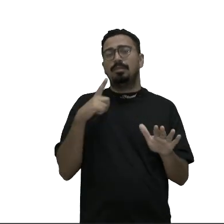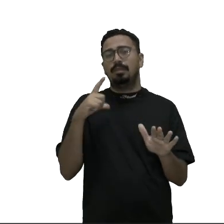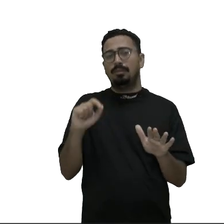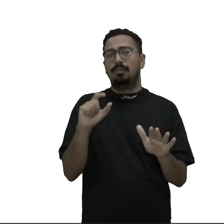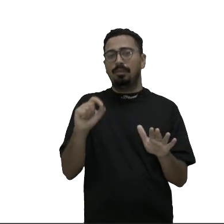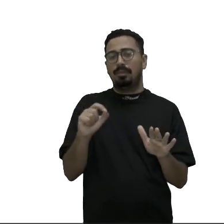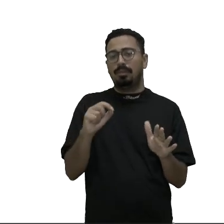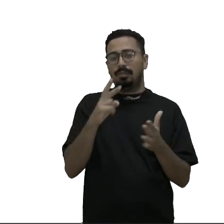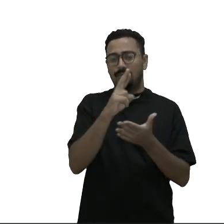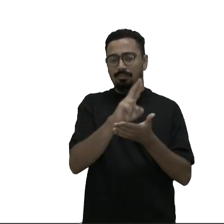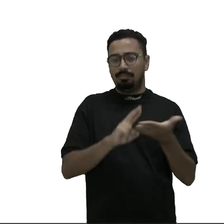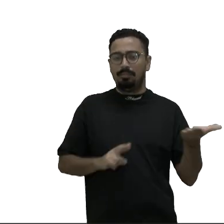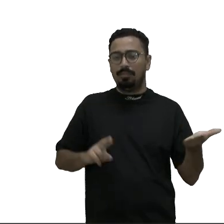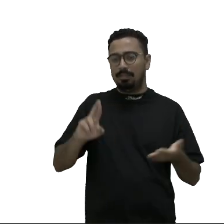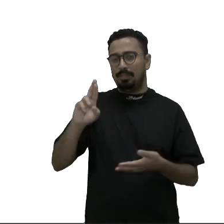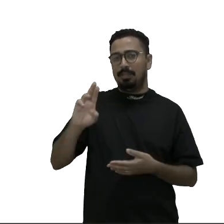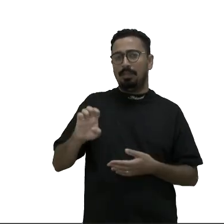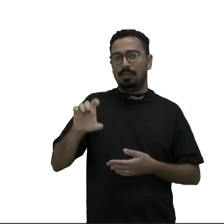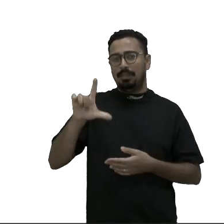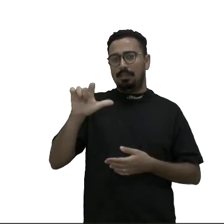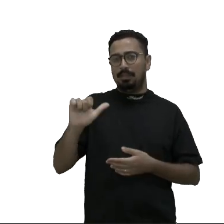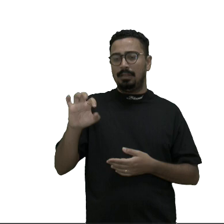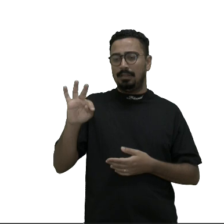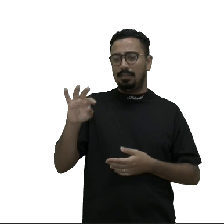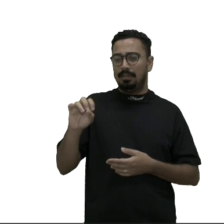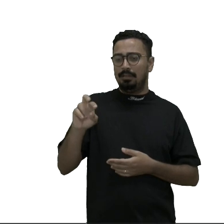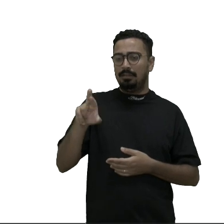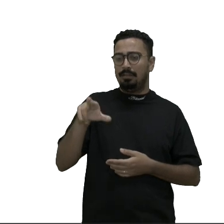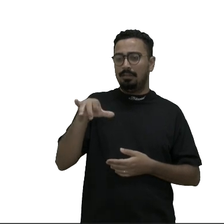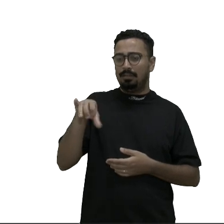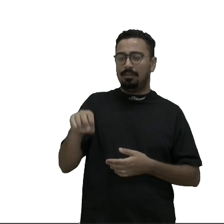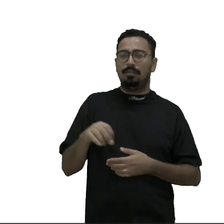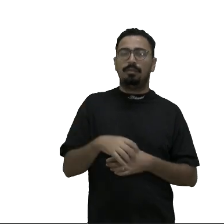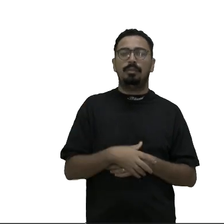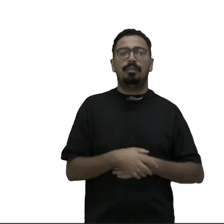relatório vários... Opa, tá um chiado.